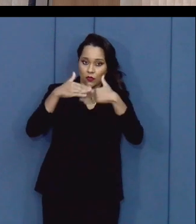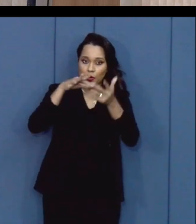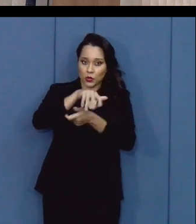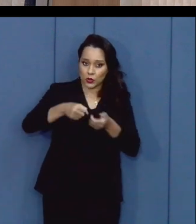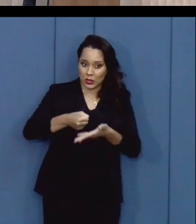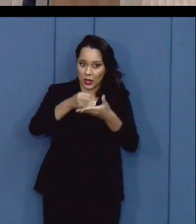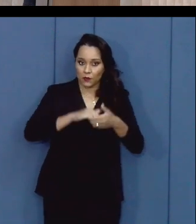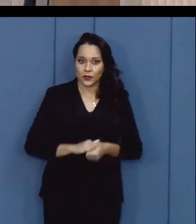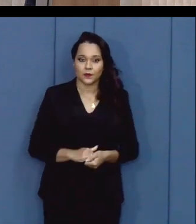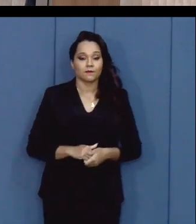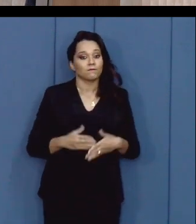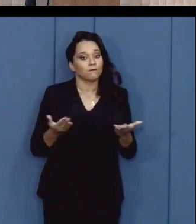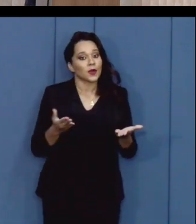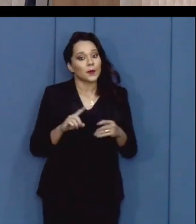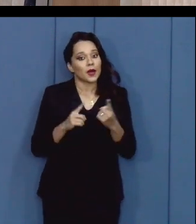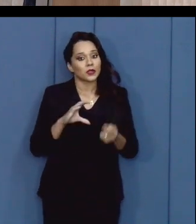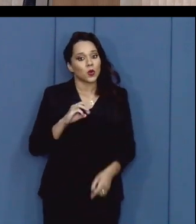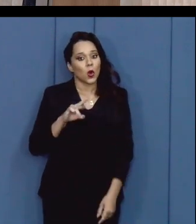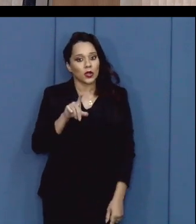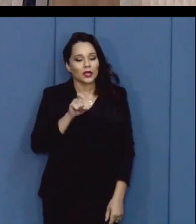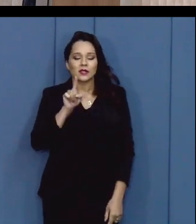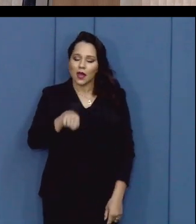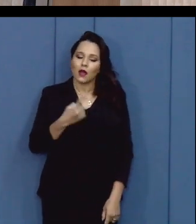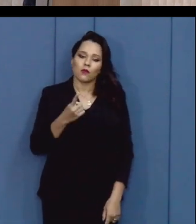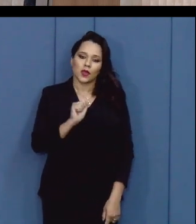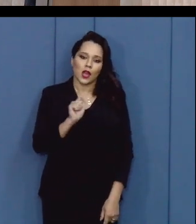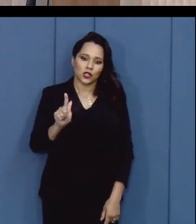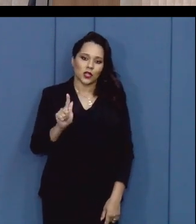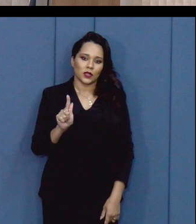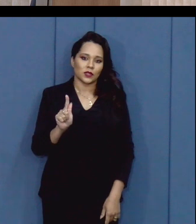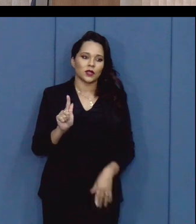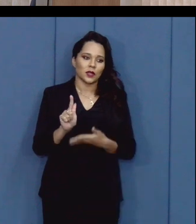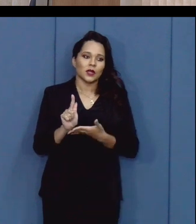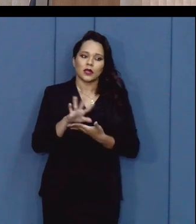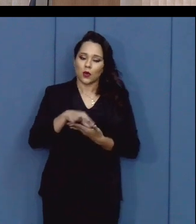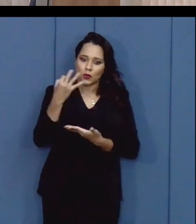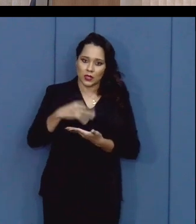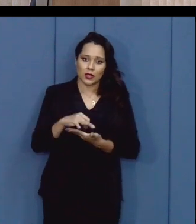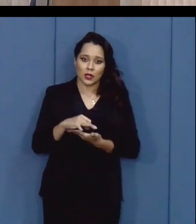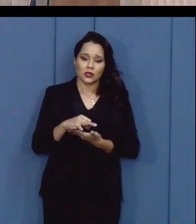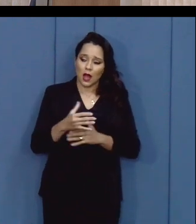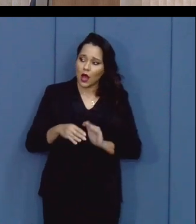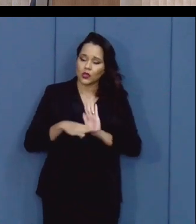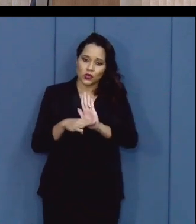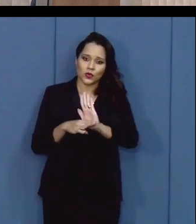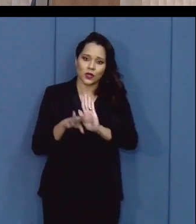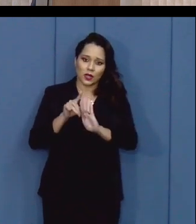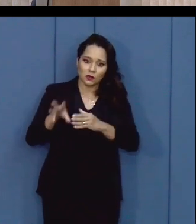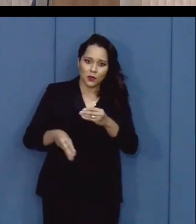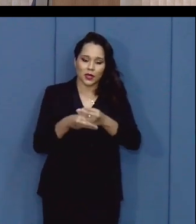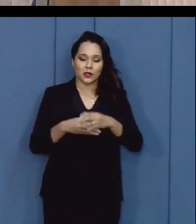desenvolvimento sustentável. Não todos, mas o Códex é uma das agências que, sem dúvida nenhuma, auxilia